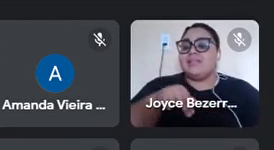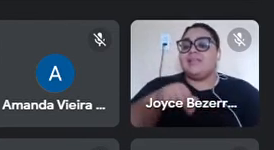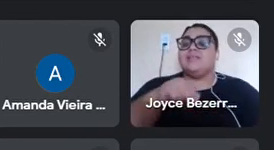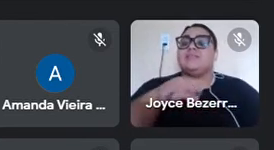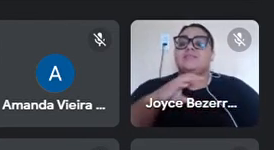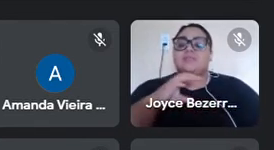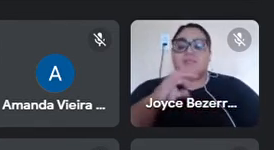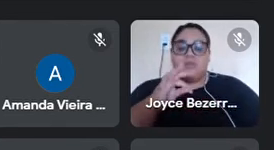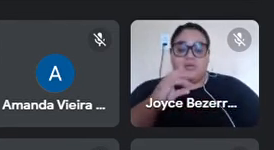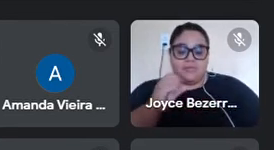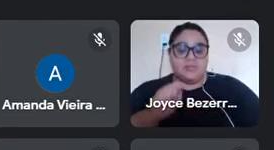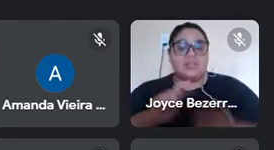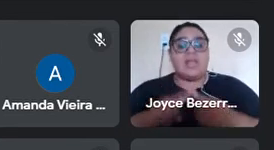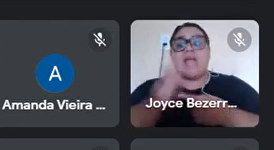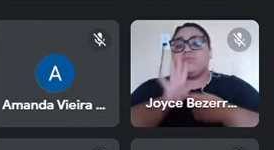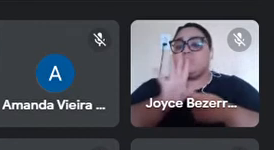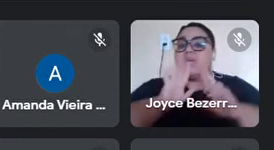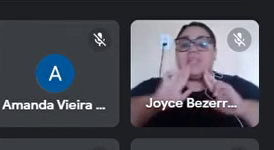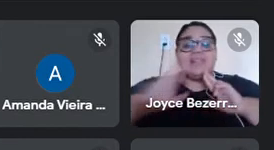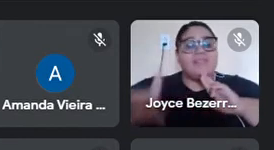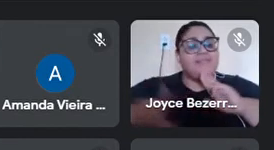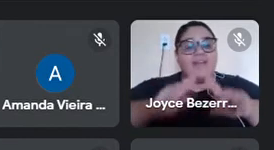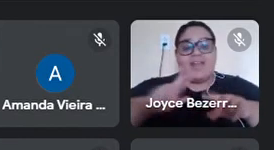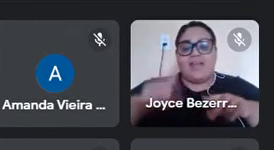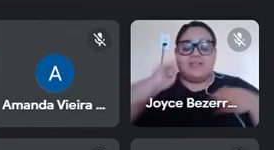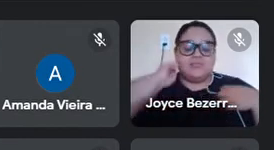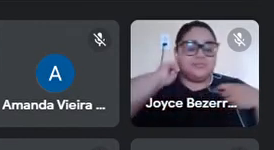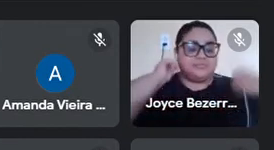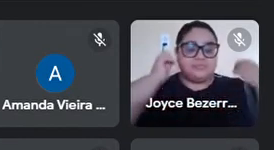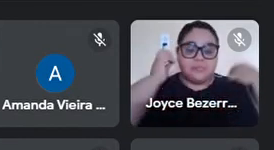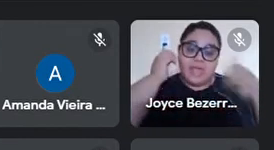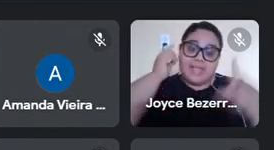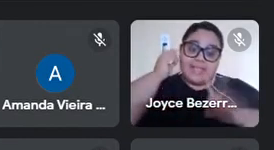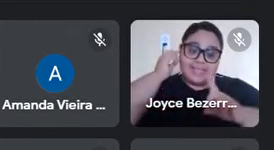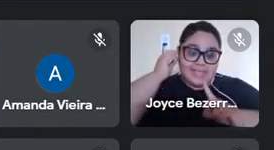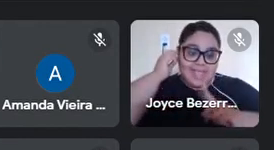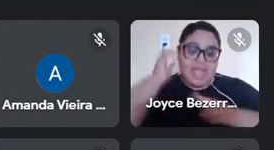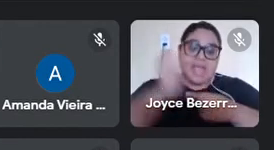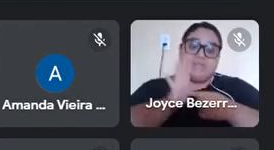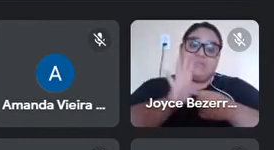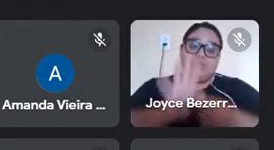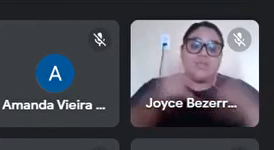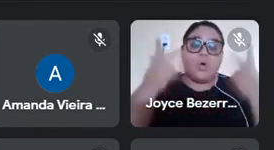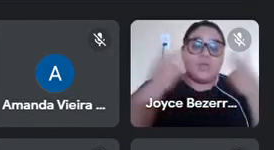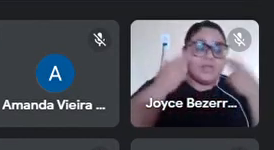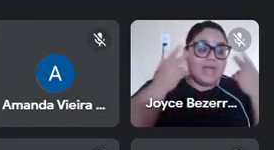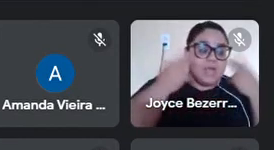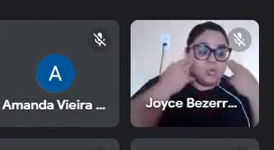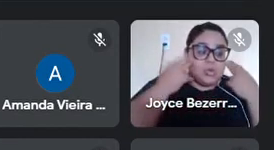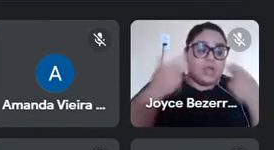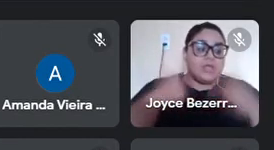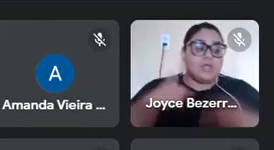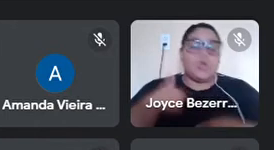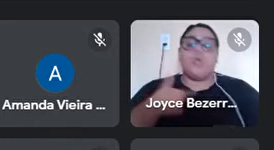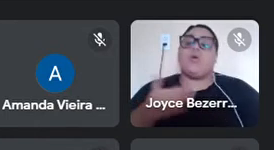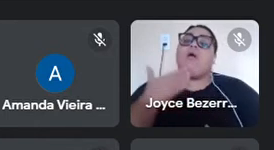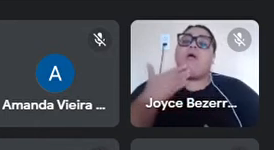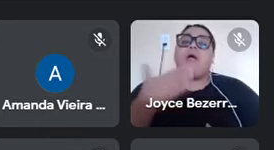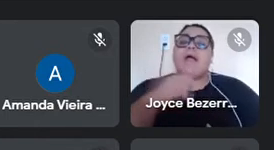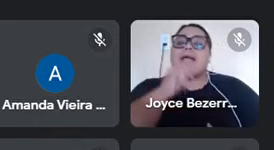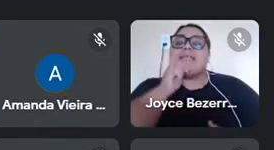de exposição é diferente. Aqui é uma exposição natural, eu que tive o contato direto com aquele